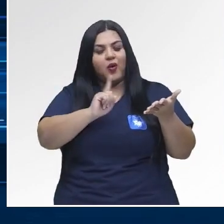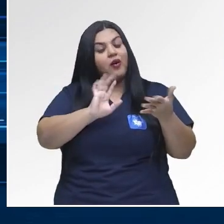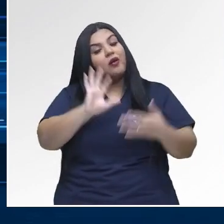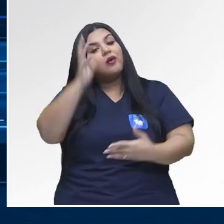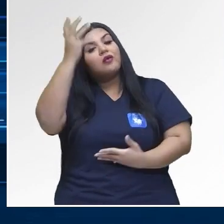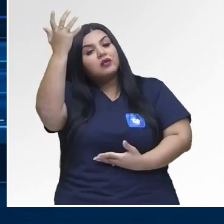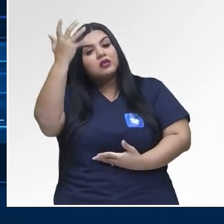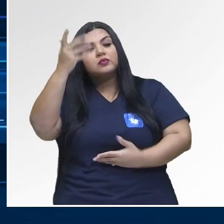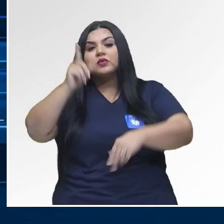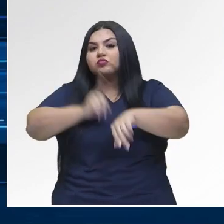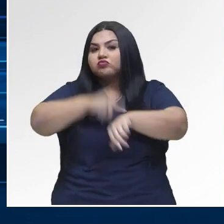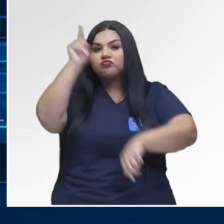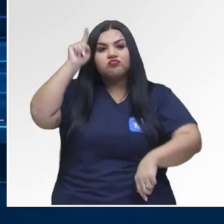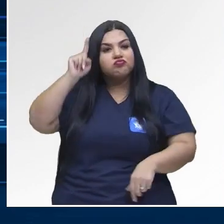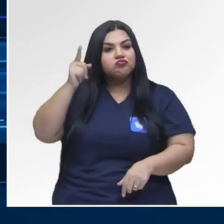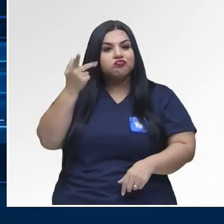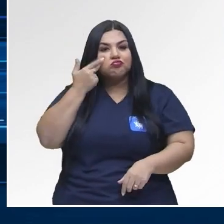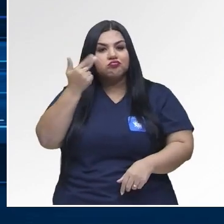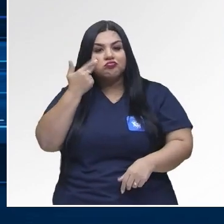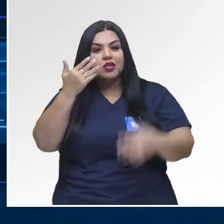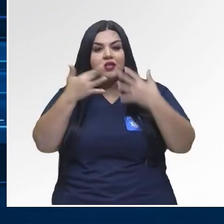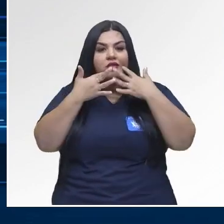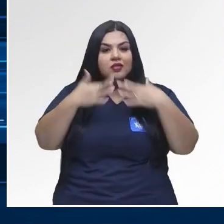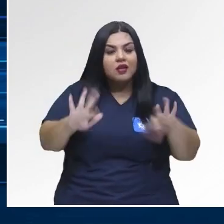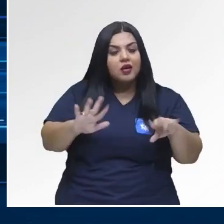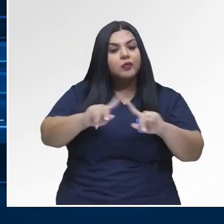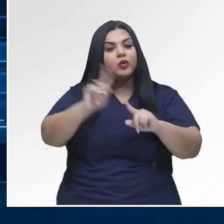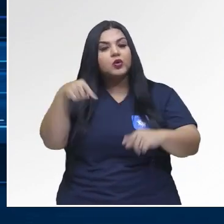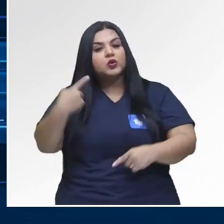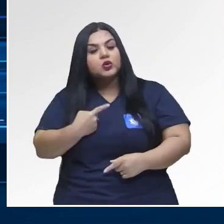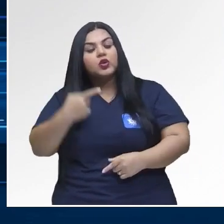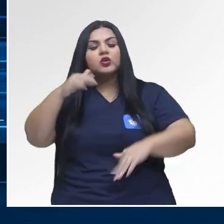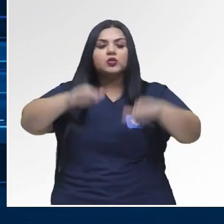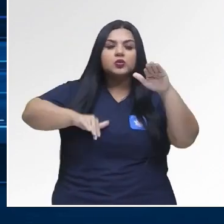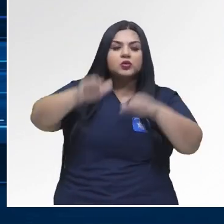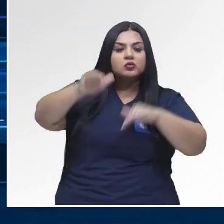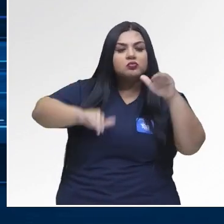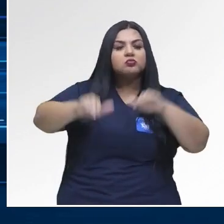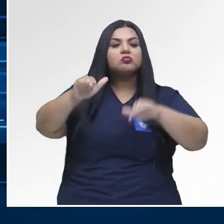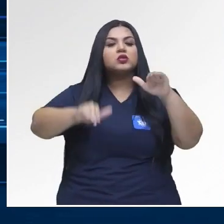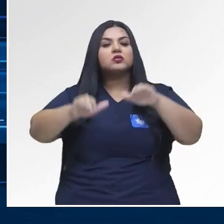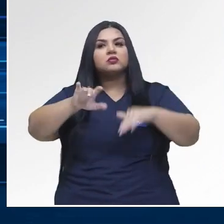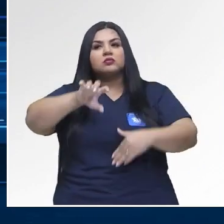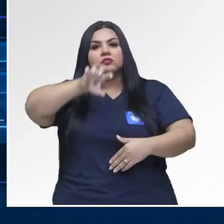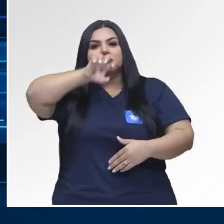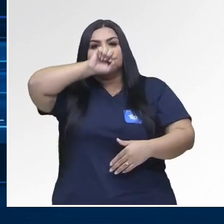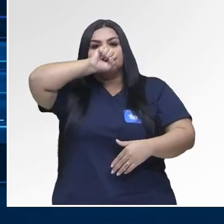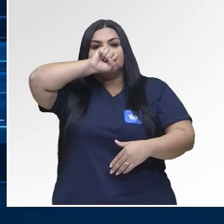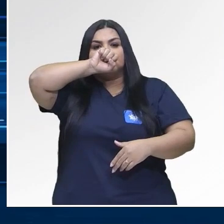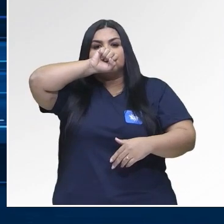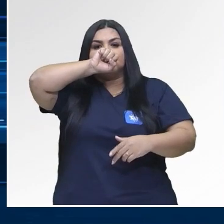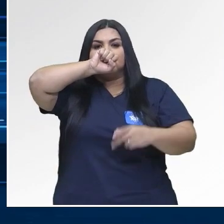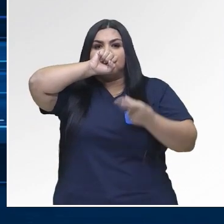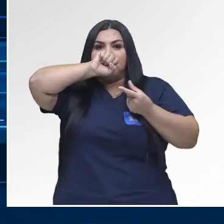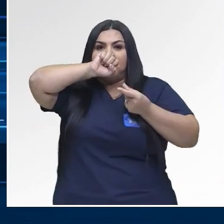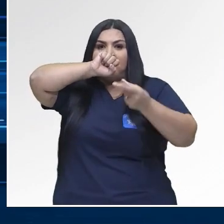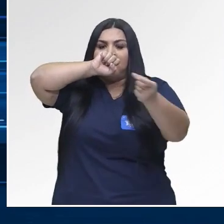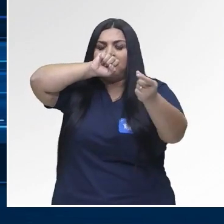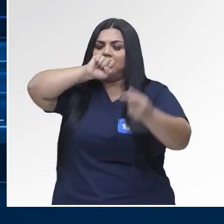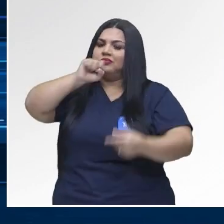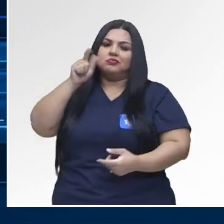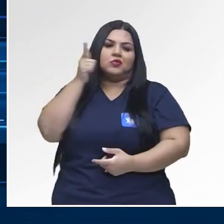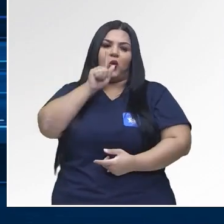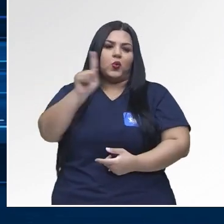acontece automaticamente. Apenas a gente consegue de vez em quando prender a respiração, mas não consegue por muito tempo,